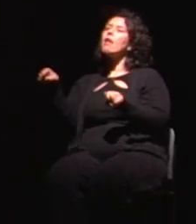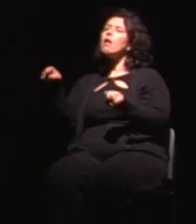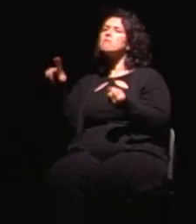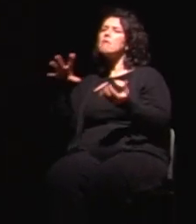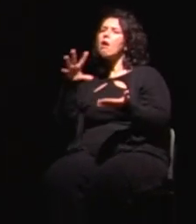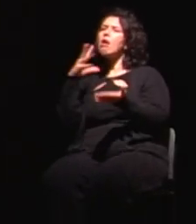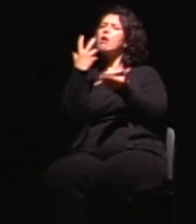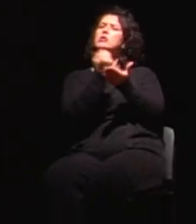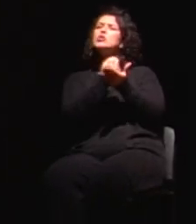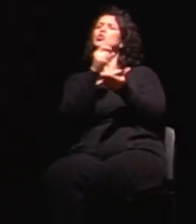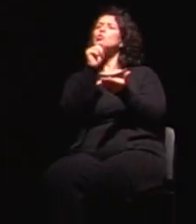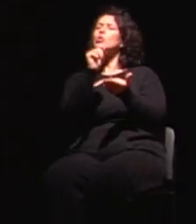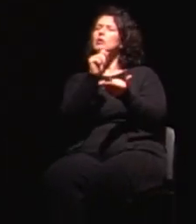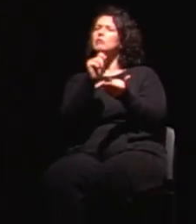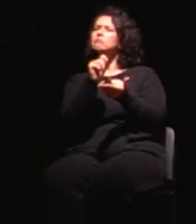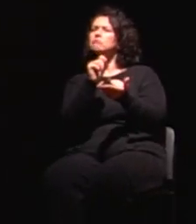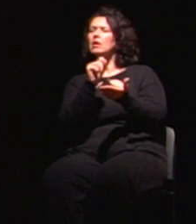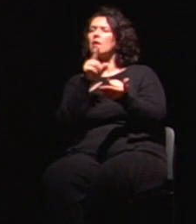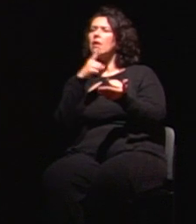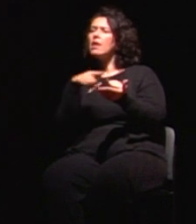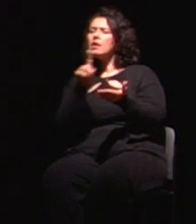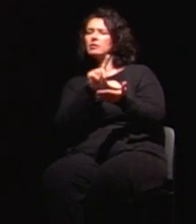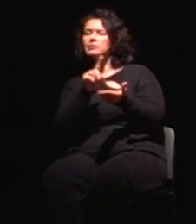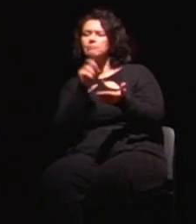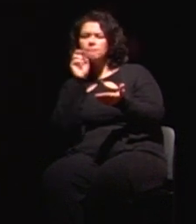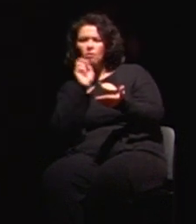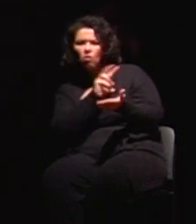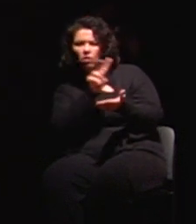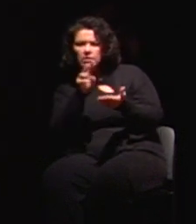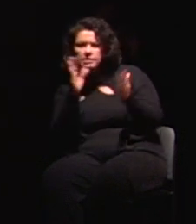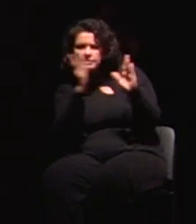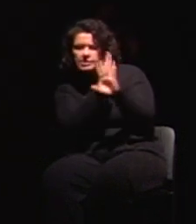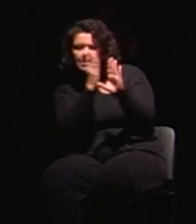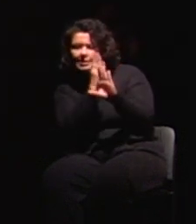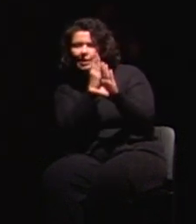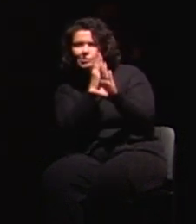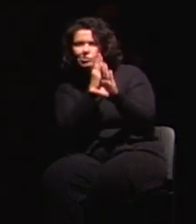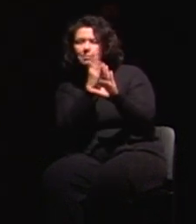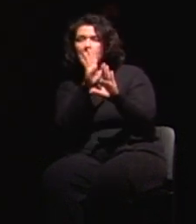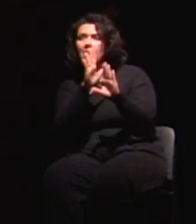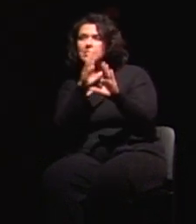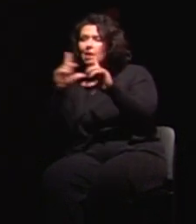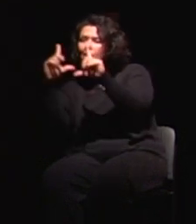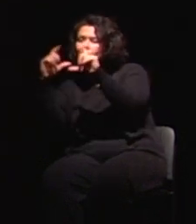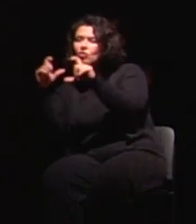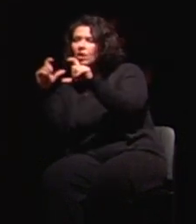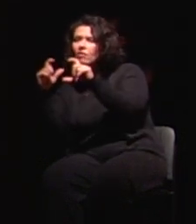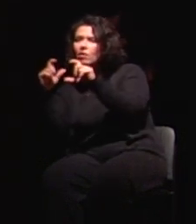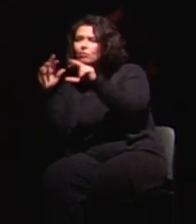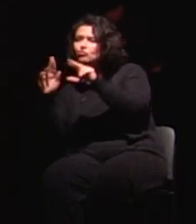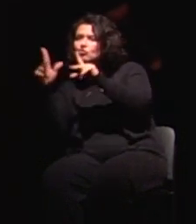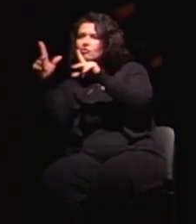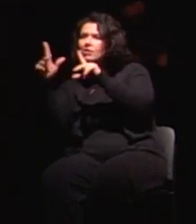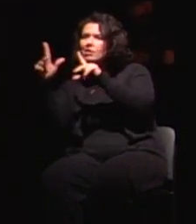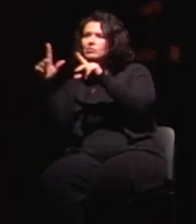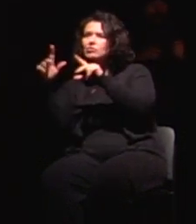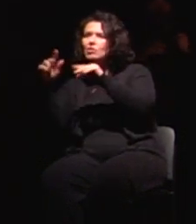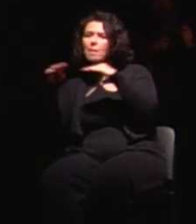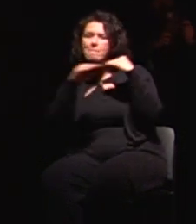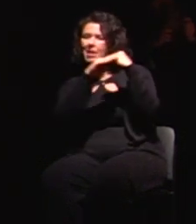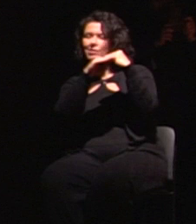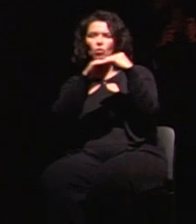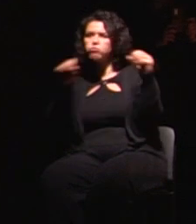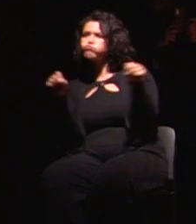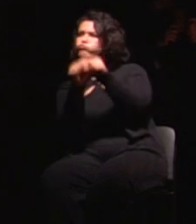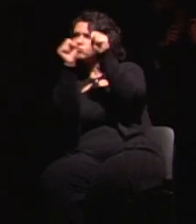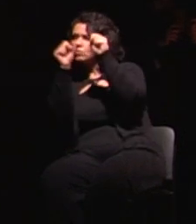não é mais suficiente, não é mais capaz de responder, né, para que ela não deixe a vida, de fato, florescer. E aí ela